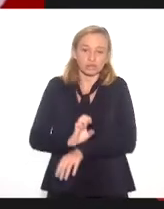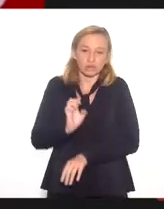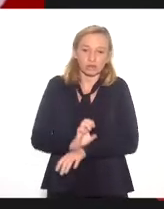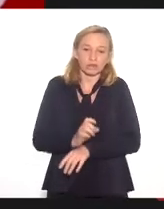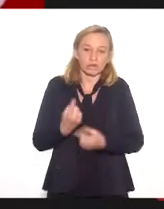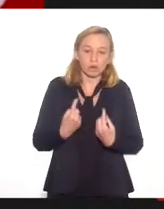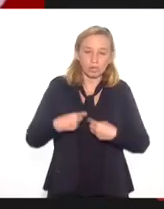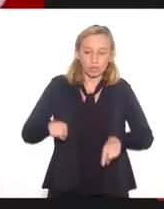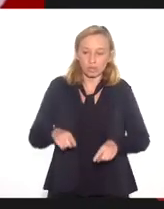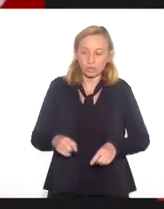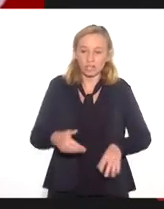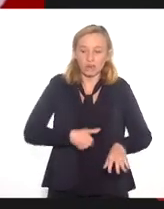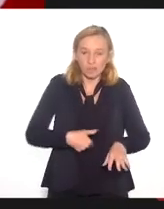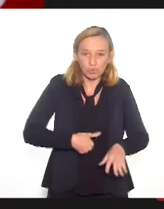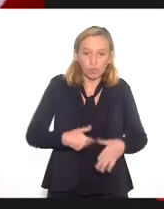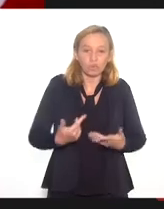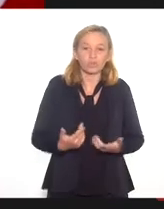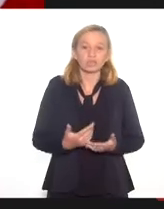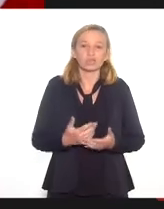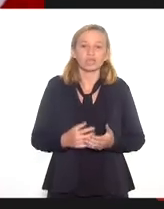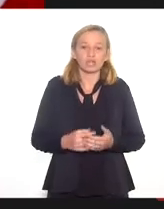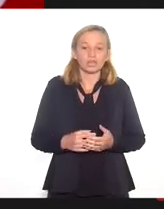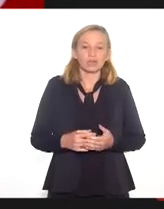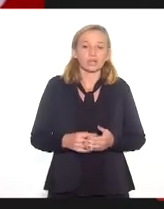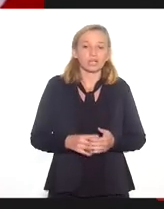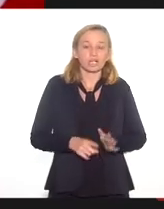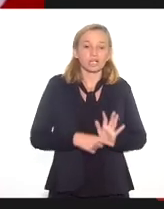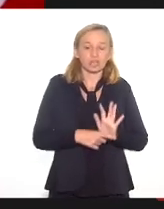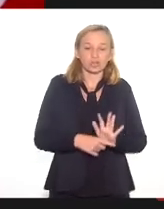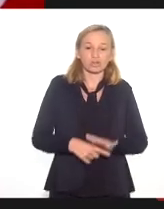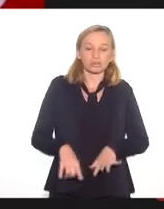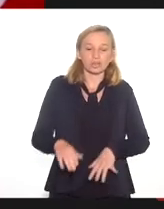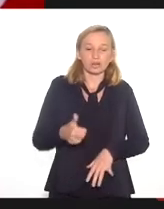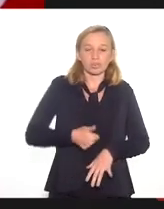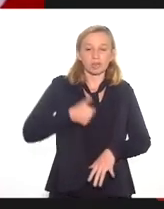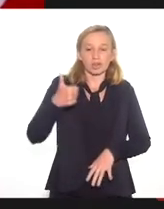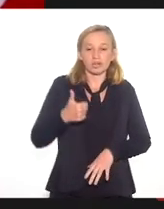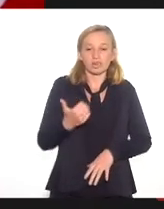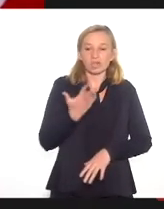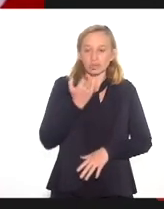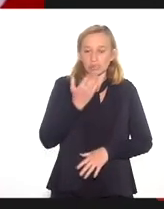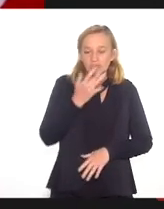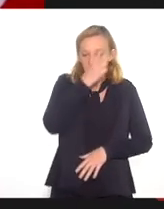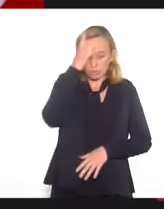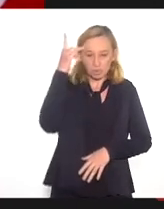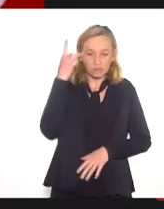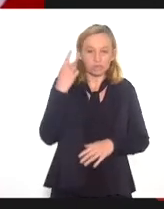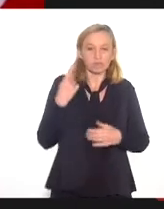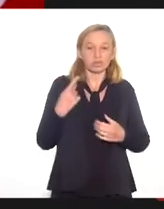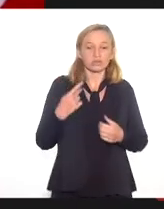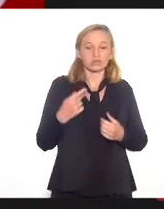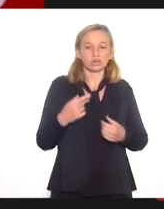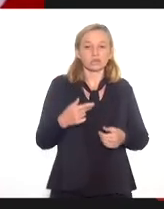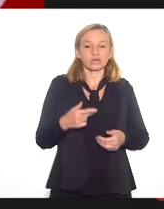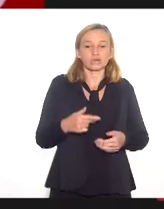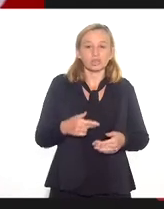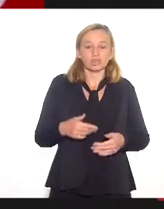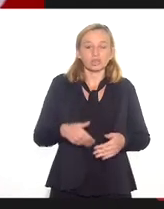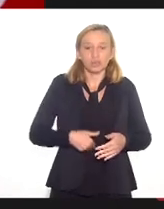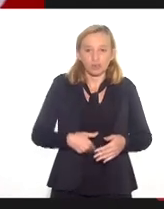de combate à fome né e de transferência direta alimentação para as pessoas que estão nessa situação de maior